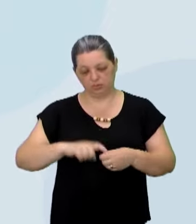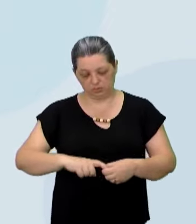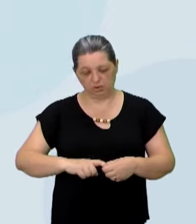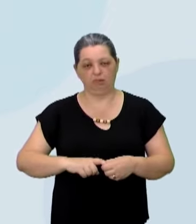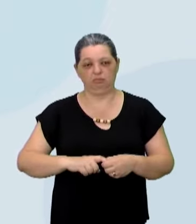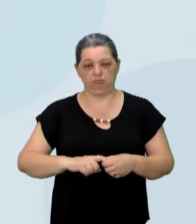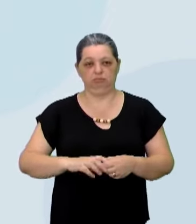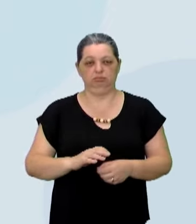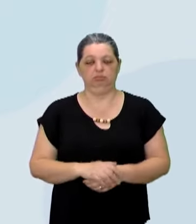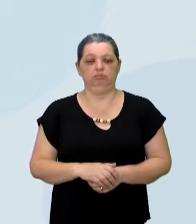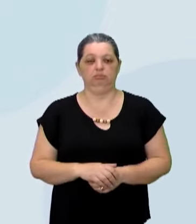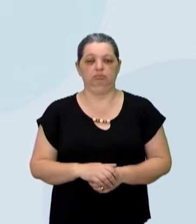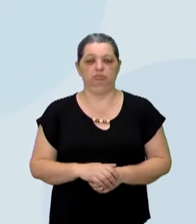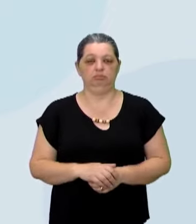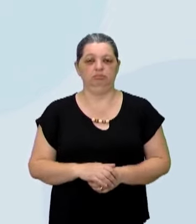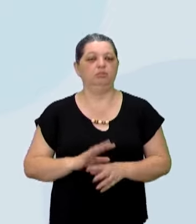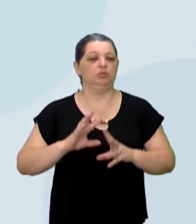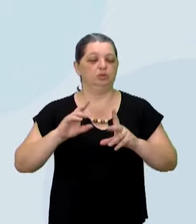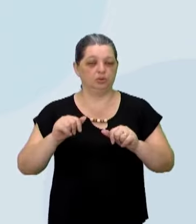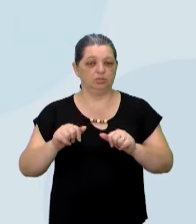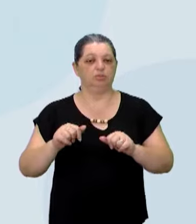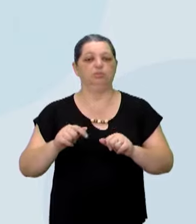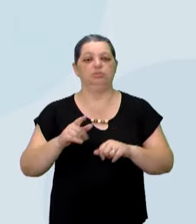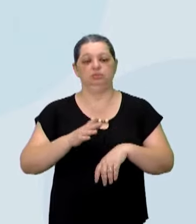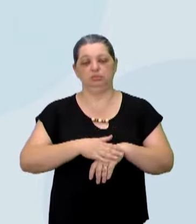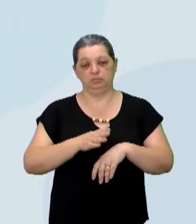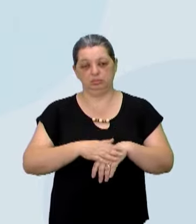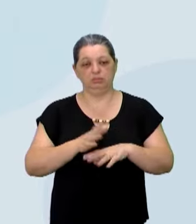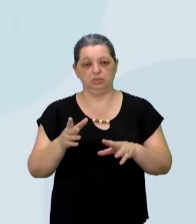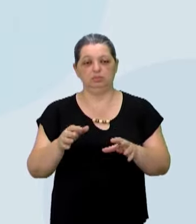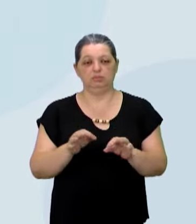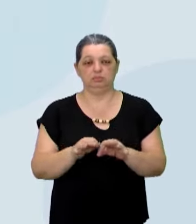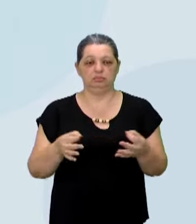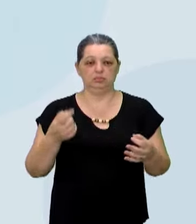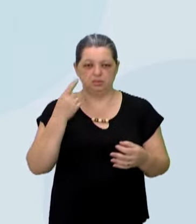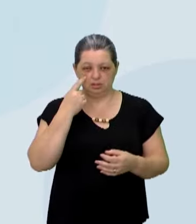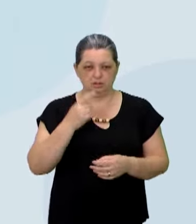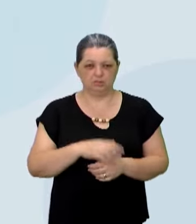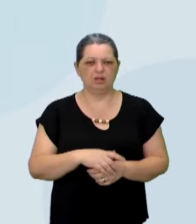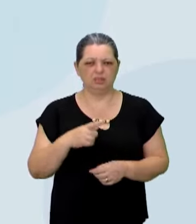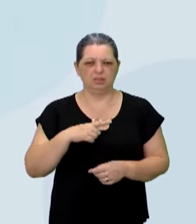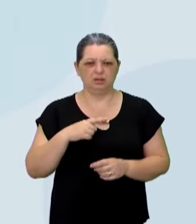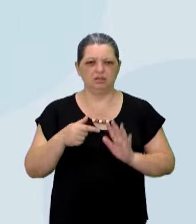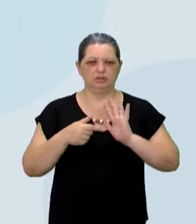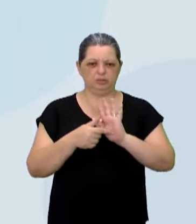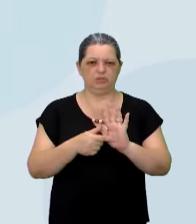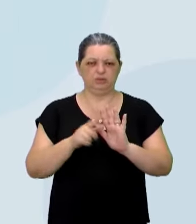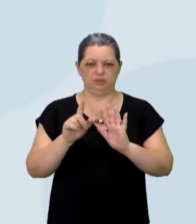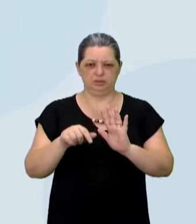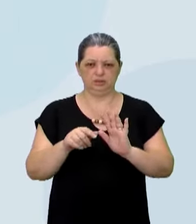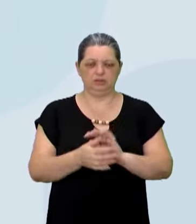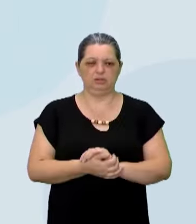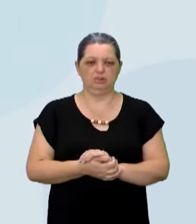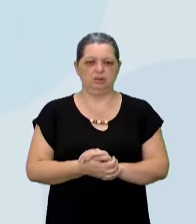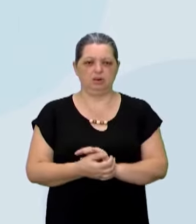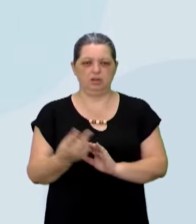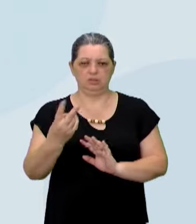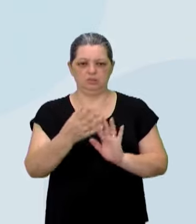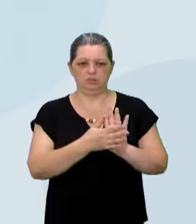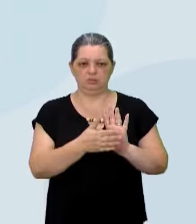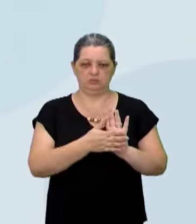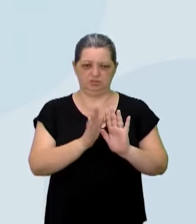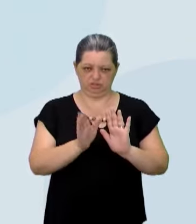Toda aí todas as operações, então vai ficar assim, ó. Acho que tem uma animação que já tá assim com essas 2 propostas, né?